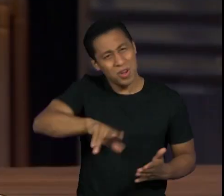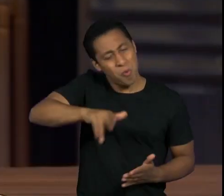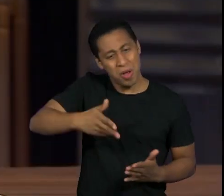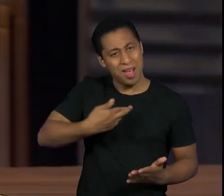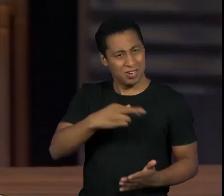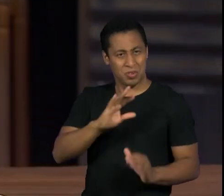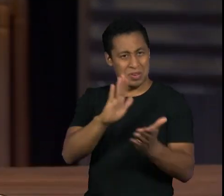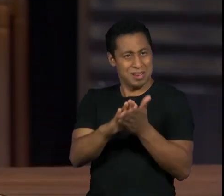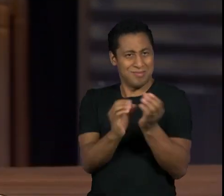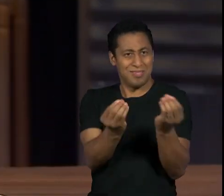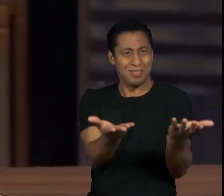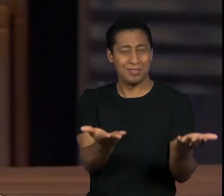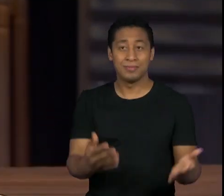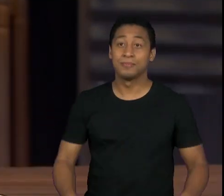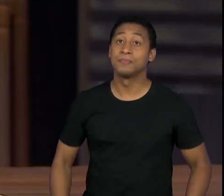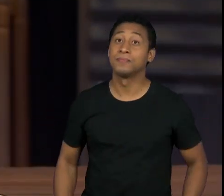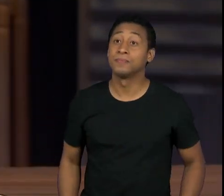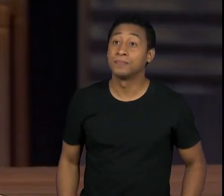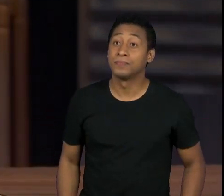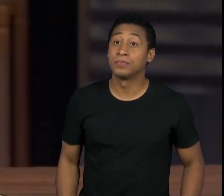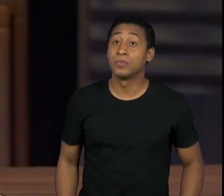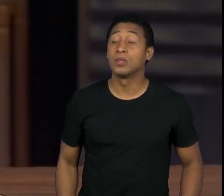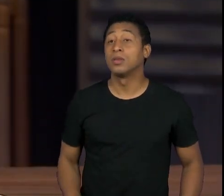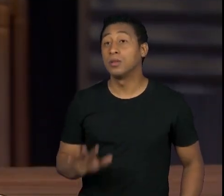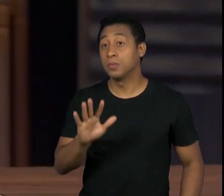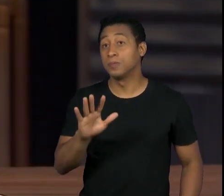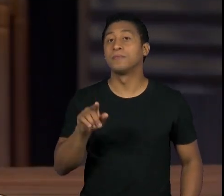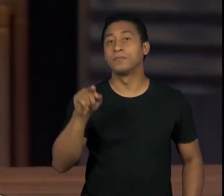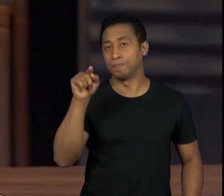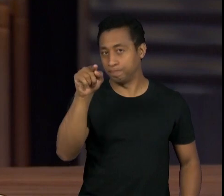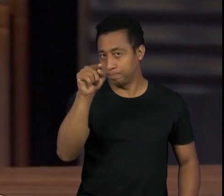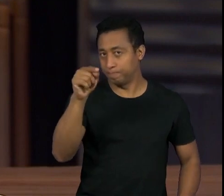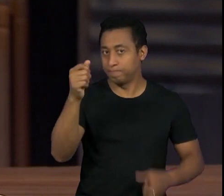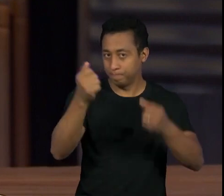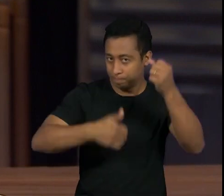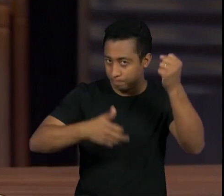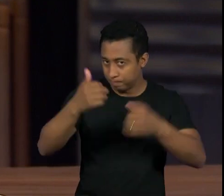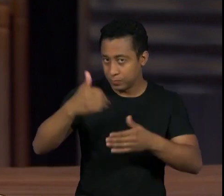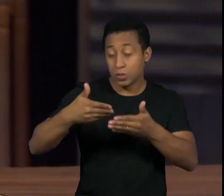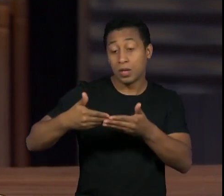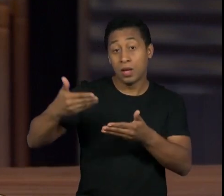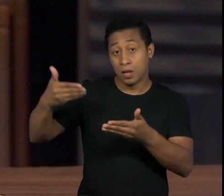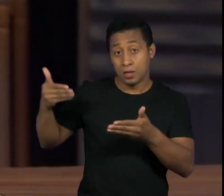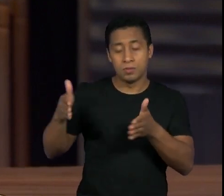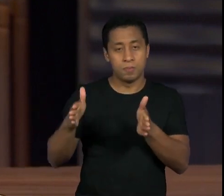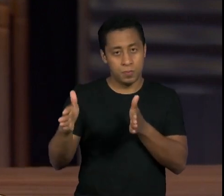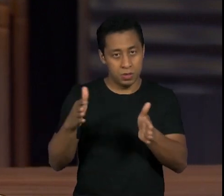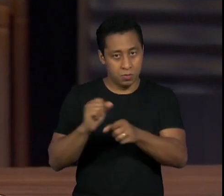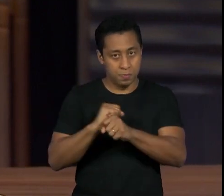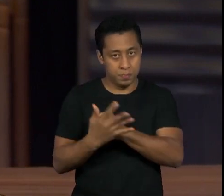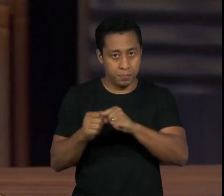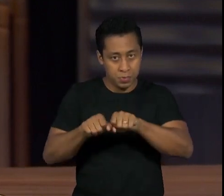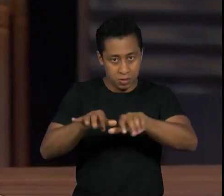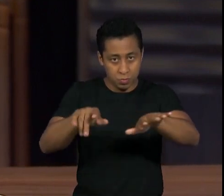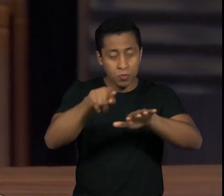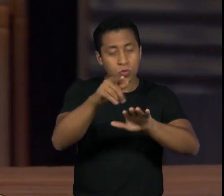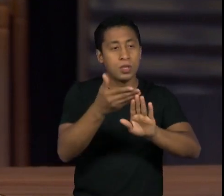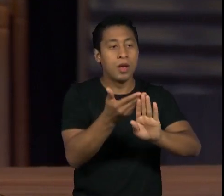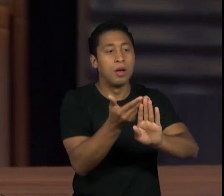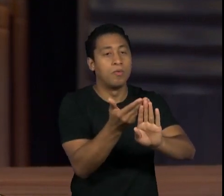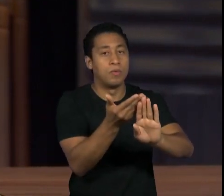li um texto seu falando que viveu antes da pandemia um resguardo para uma prática